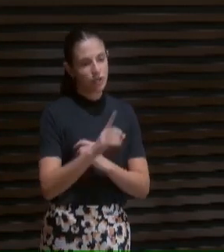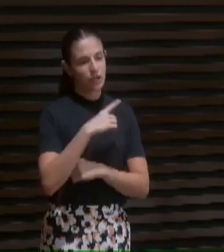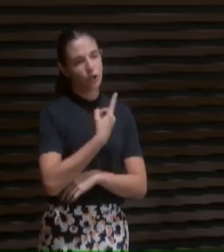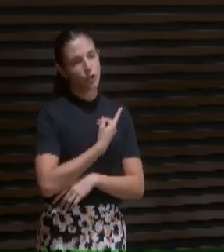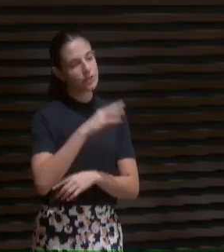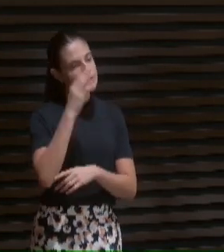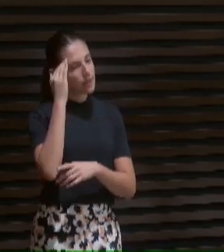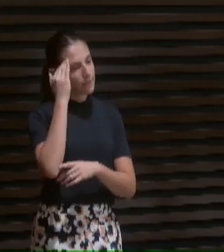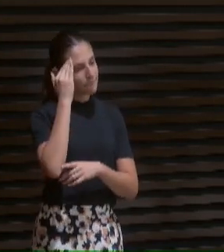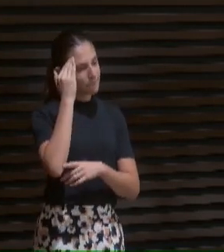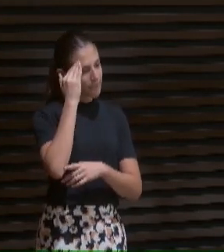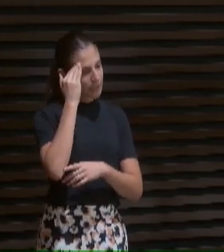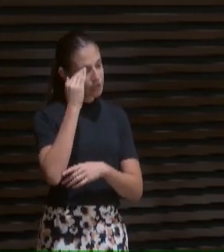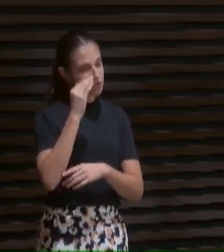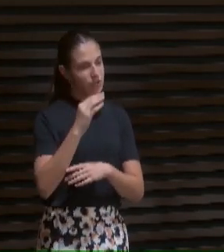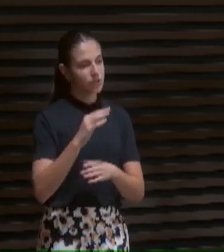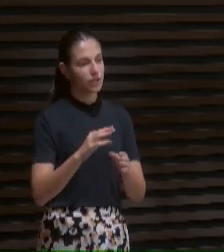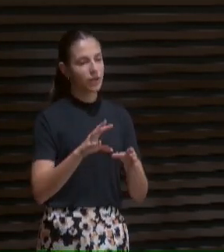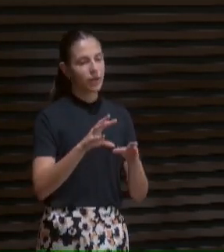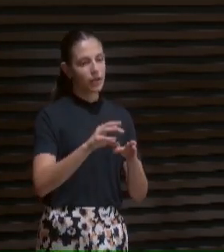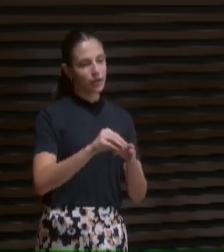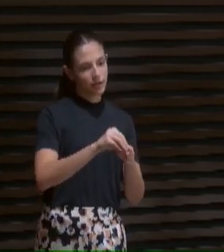se aparte da